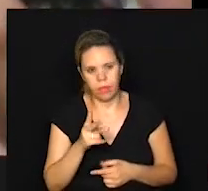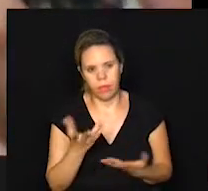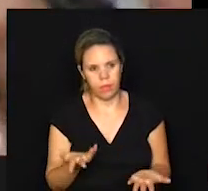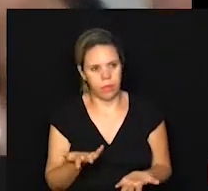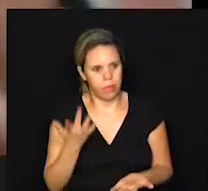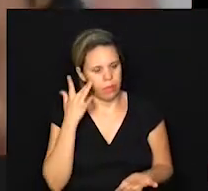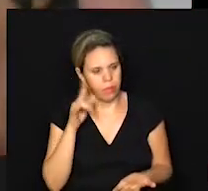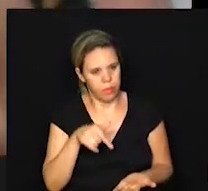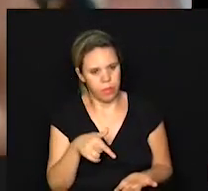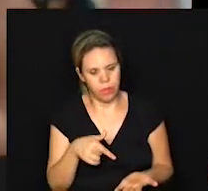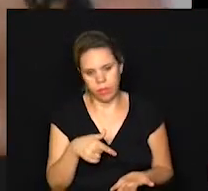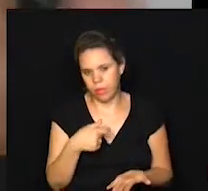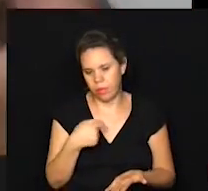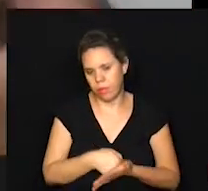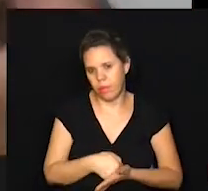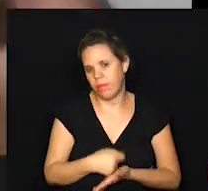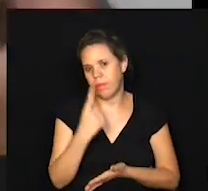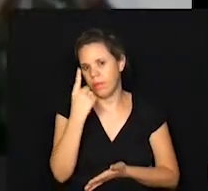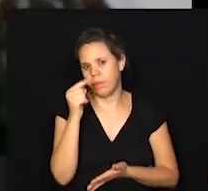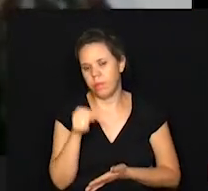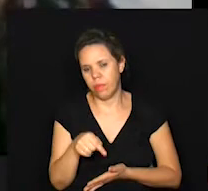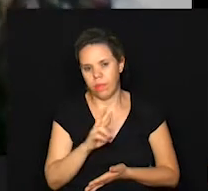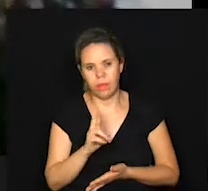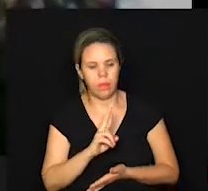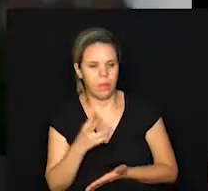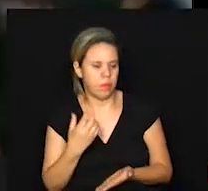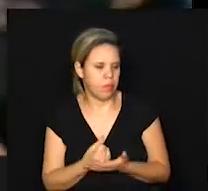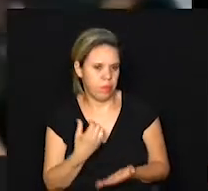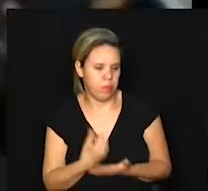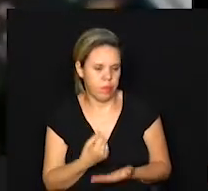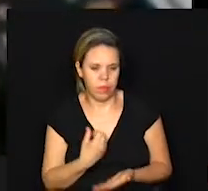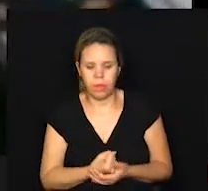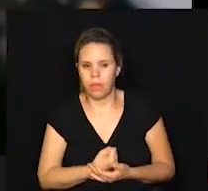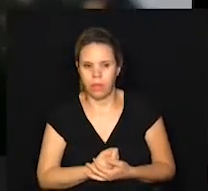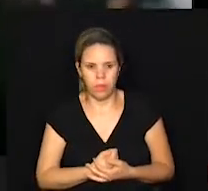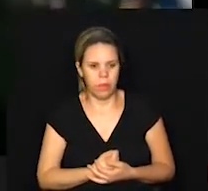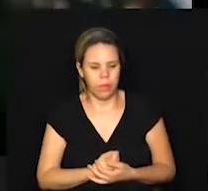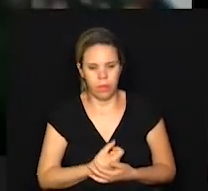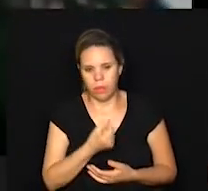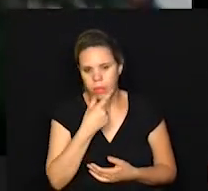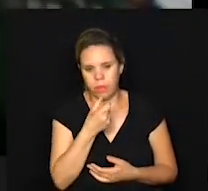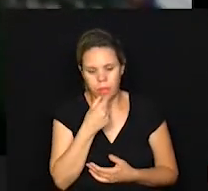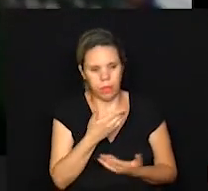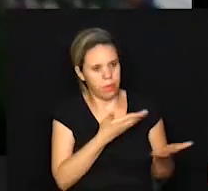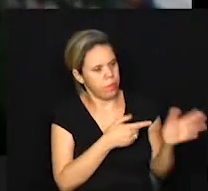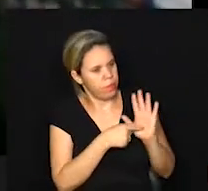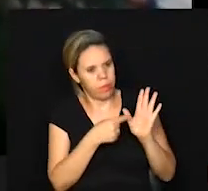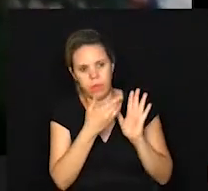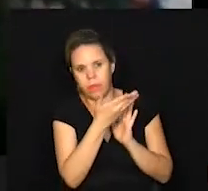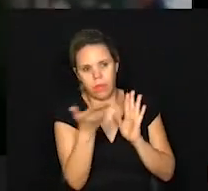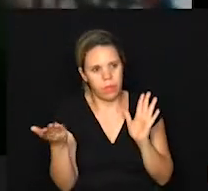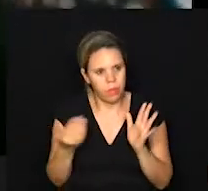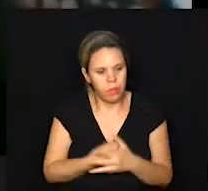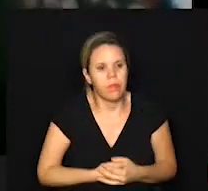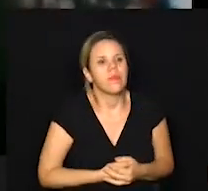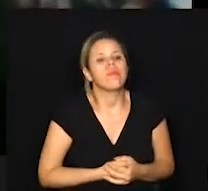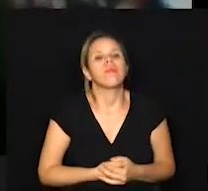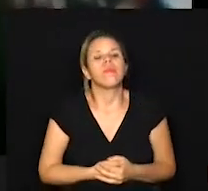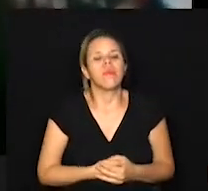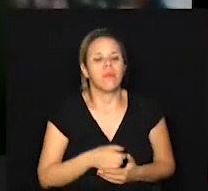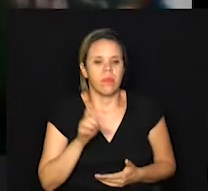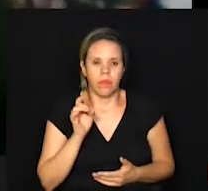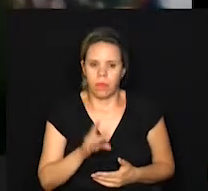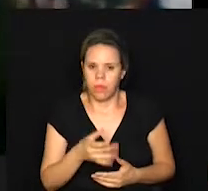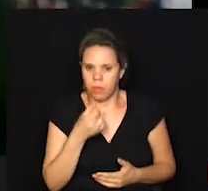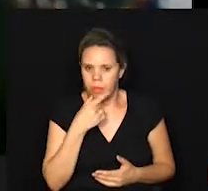reconhece e está me pagando R$1.000. É isso que eu estou recebendo. Esses medicamentos que eu mostrei para o senhor, eles são só os